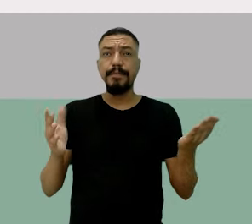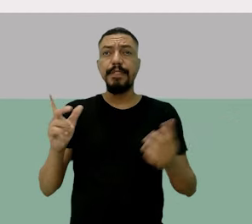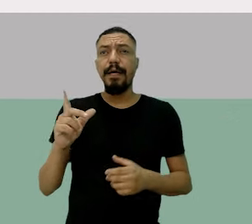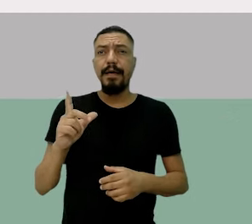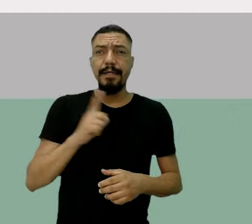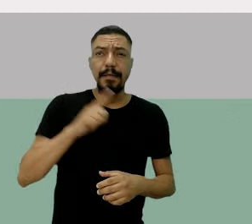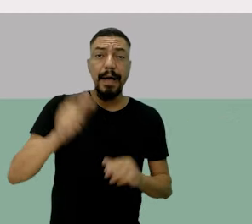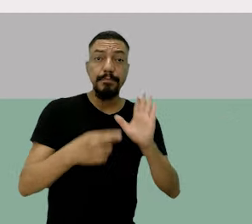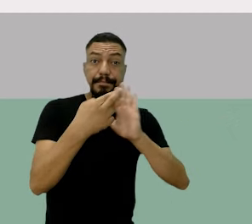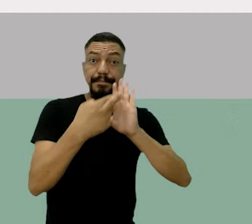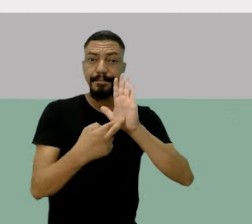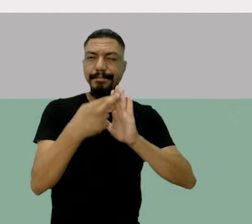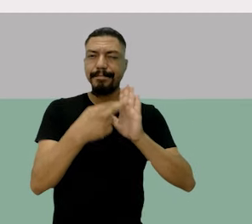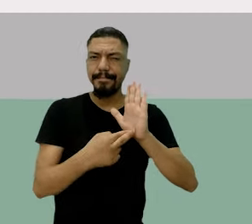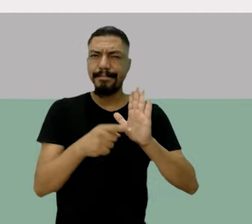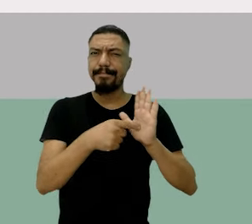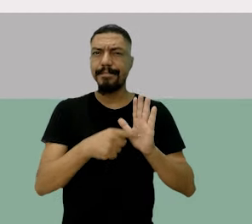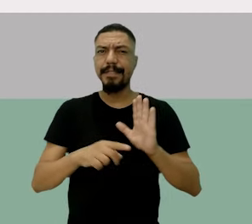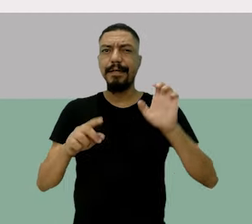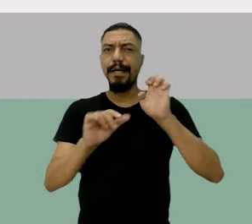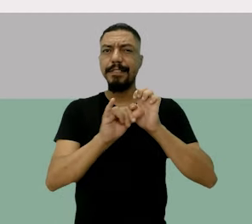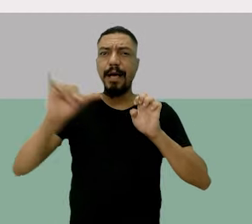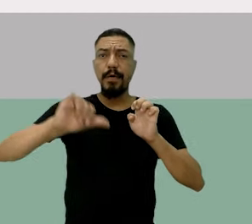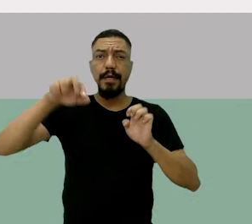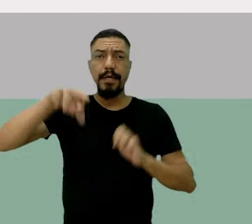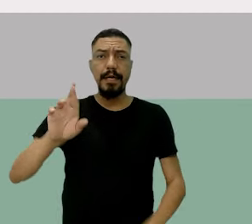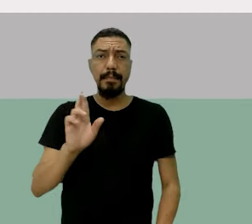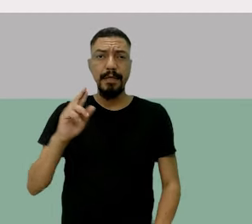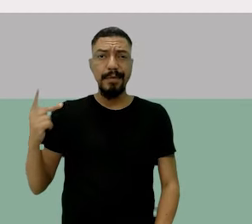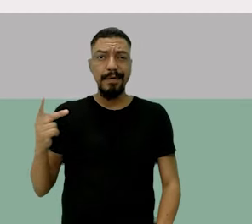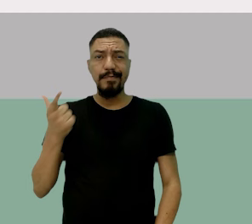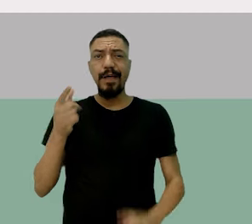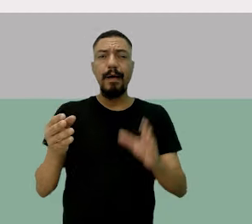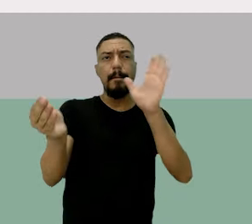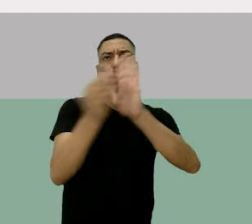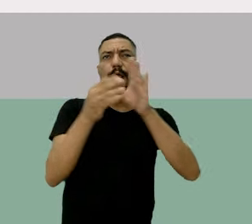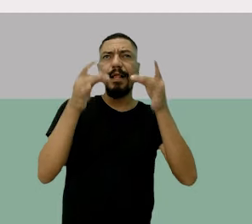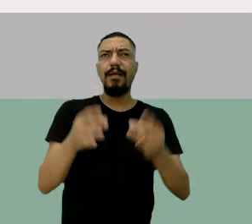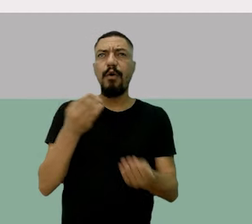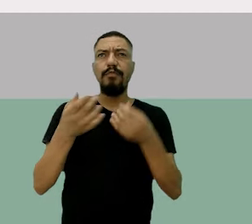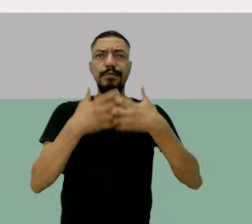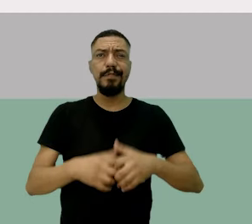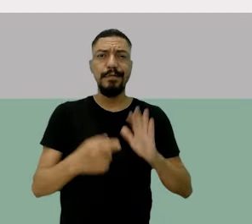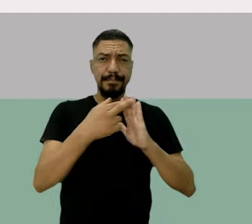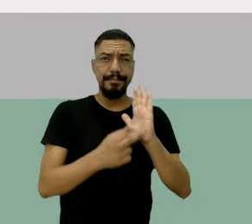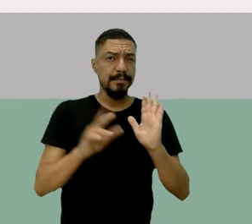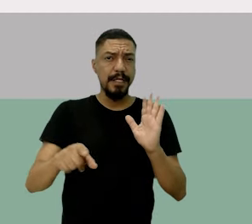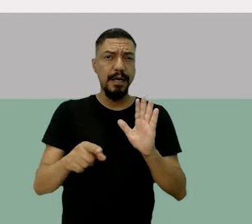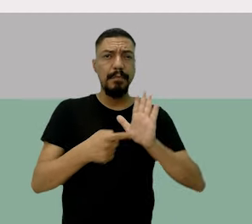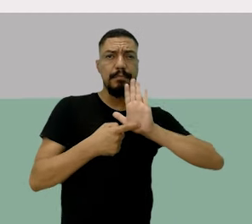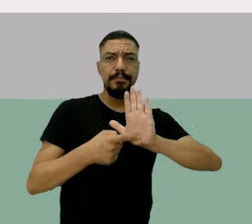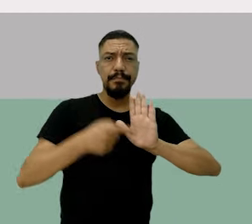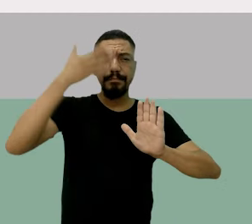A questão do relatório. No edital de Ribeirão, por exemplo, não tem como que vai ser esse relatório, mas vai ser uma prestação de conta